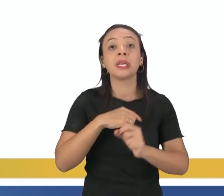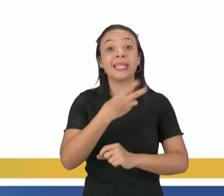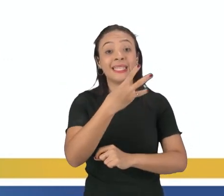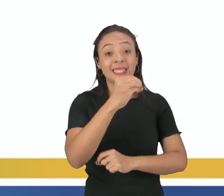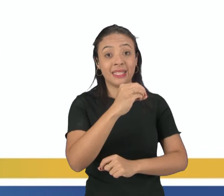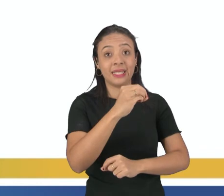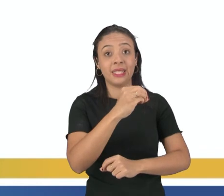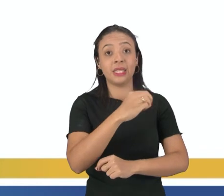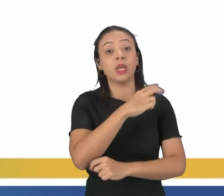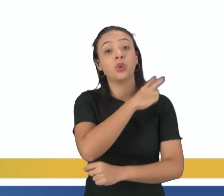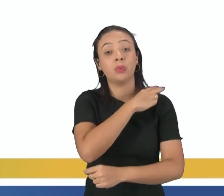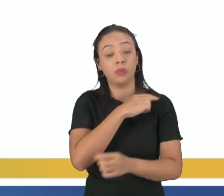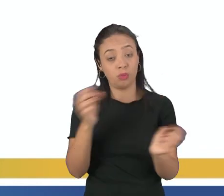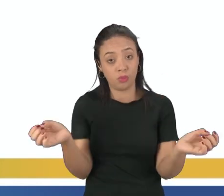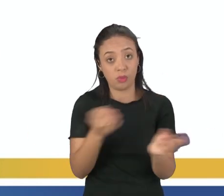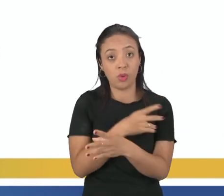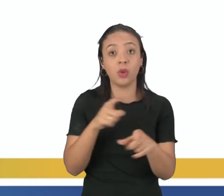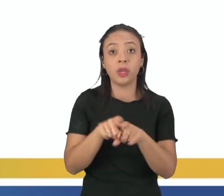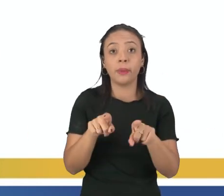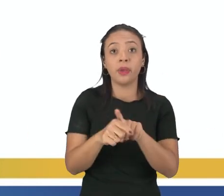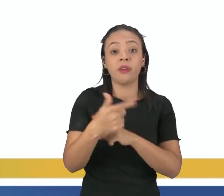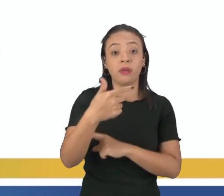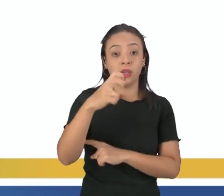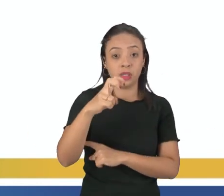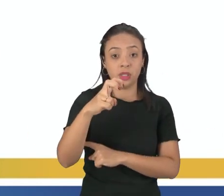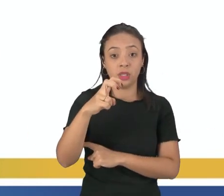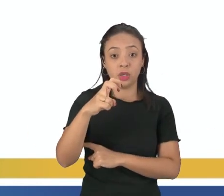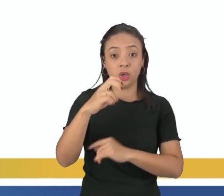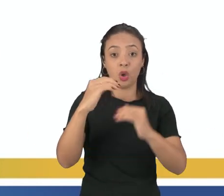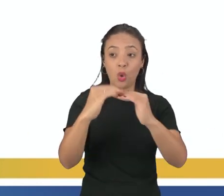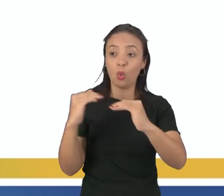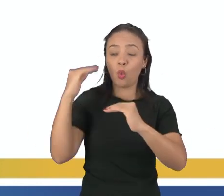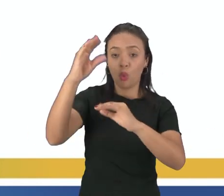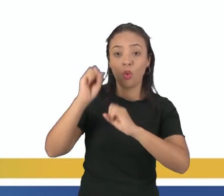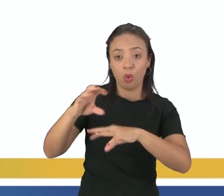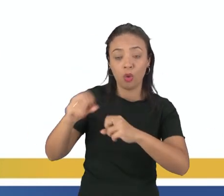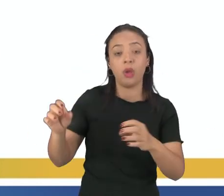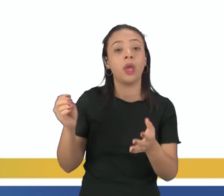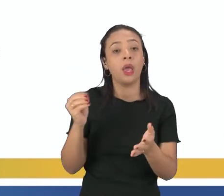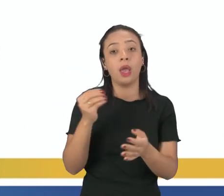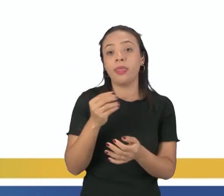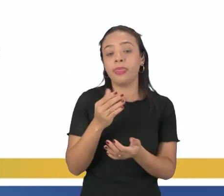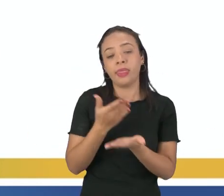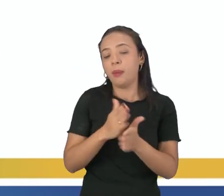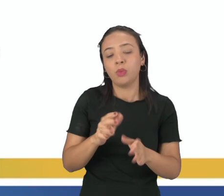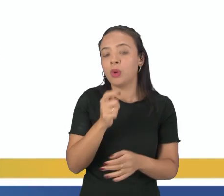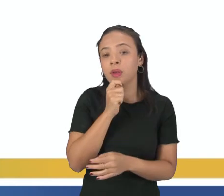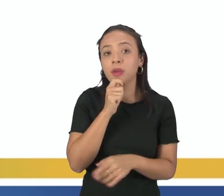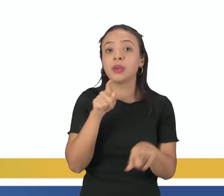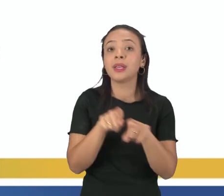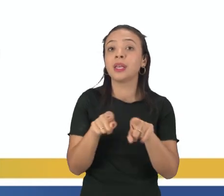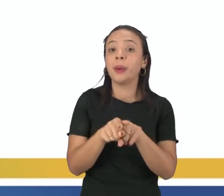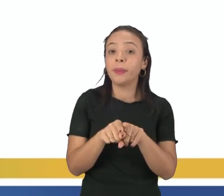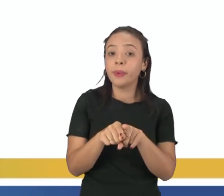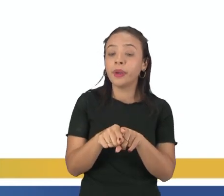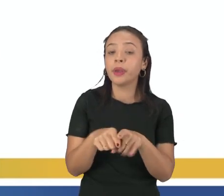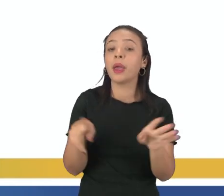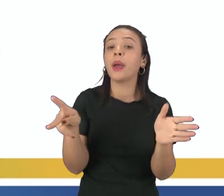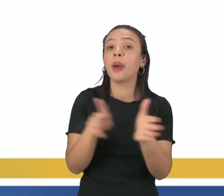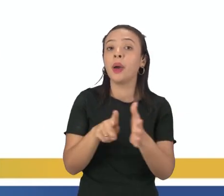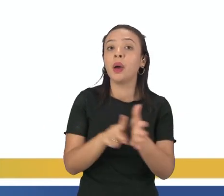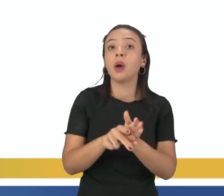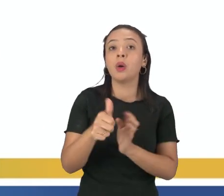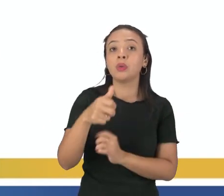30 do ensino médio completo, estou incluindo 25 do ensino superior incompleto e estou incluindo os 15 do